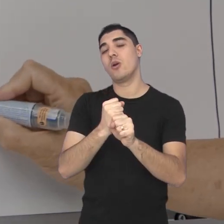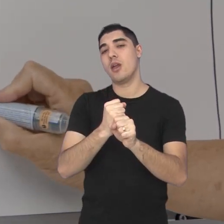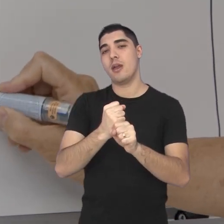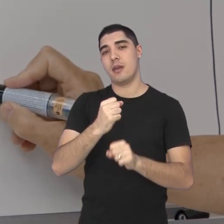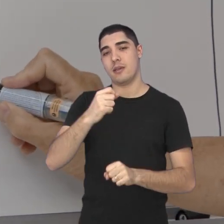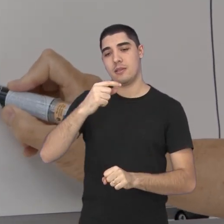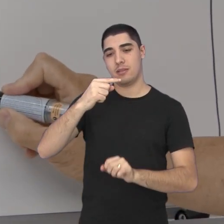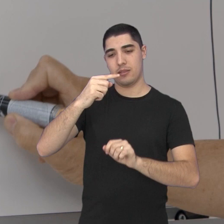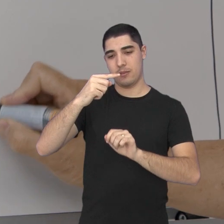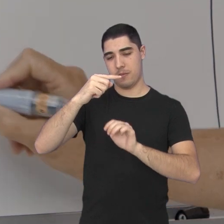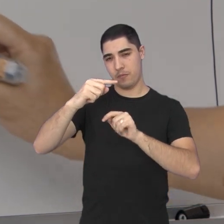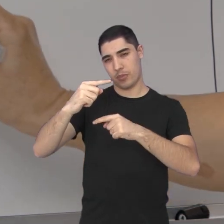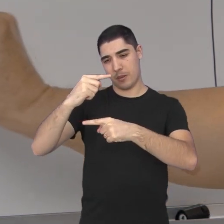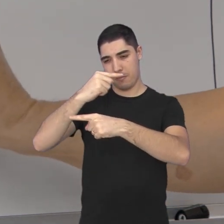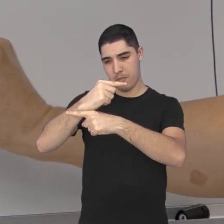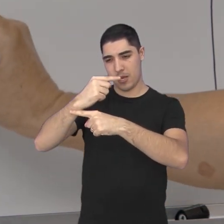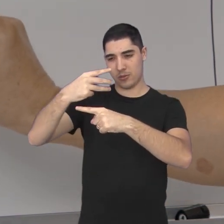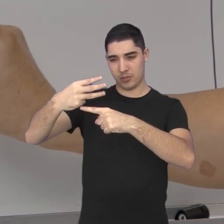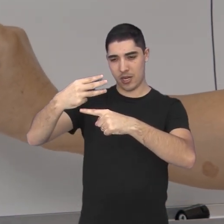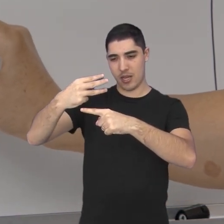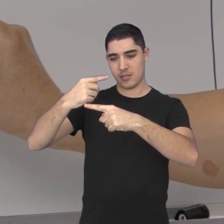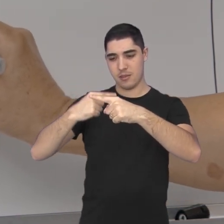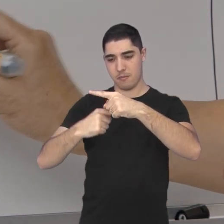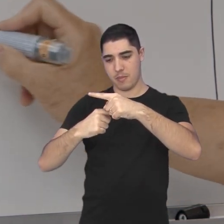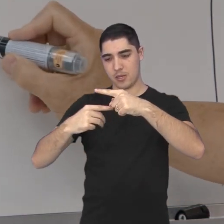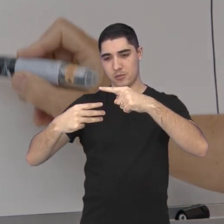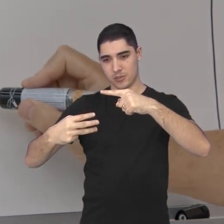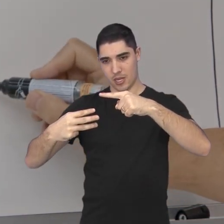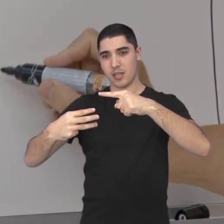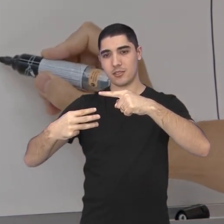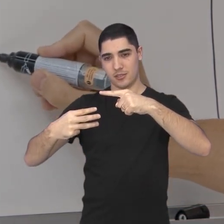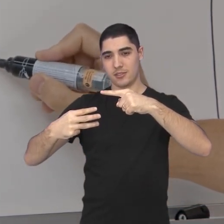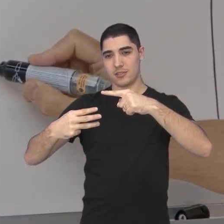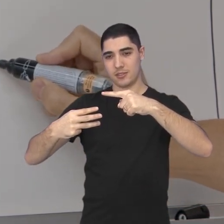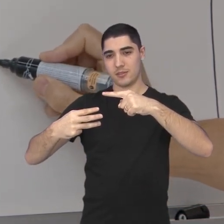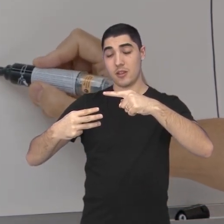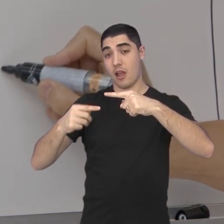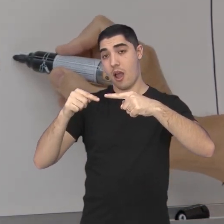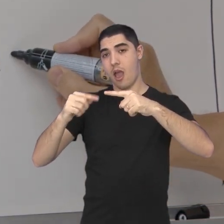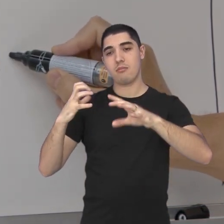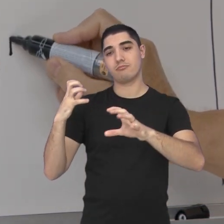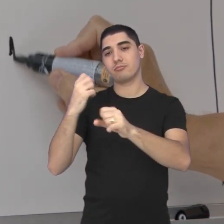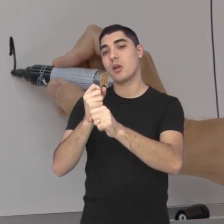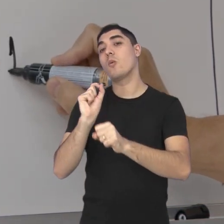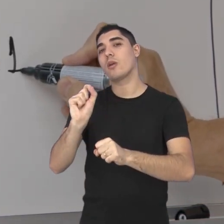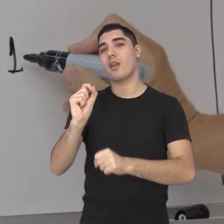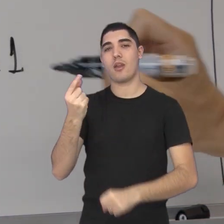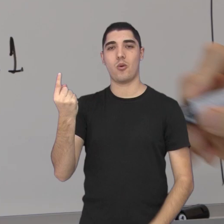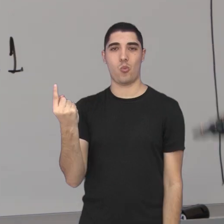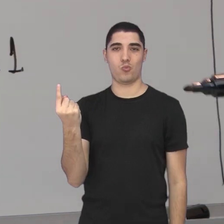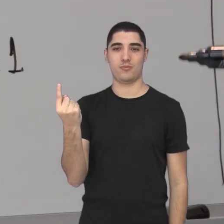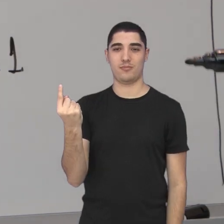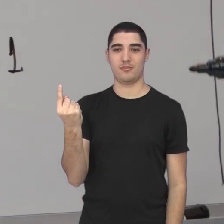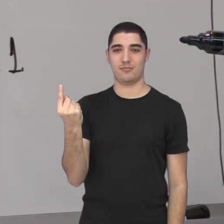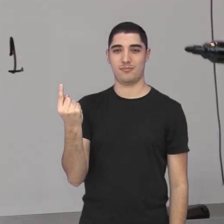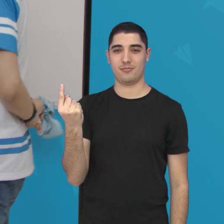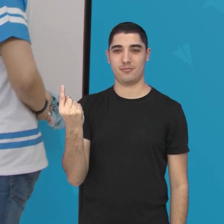menos 3. Né? Porque esse 3 está multiplicando, passa dividindo. Isso quer dizer que x vai ser igual a